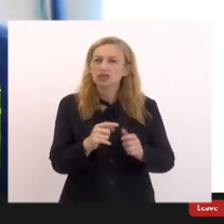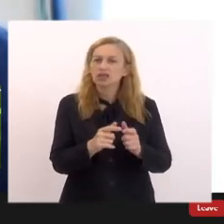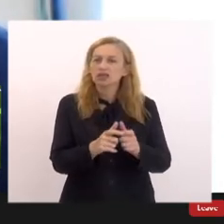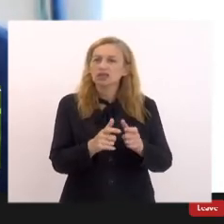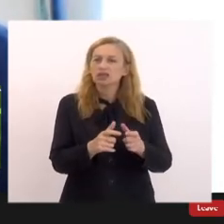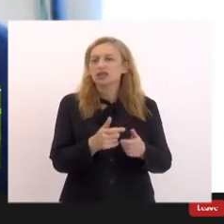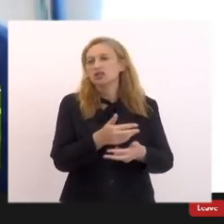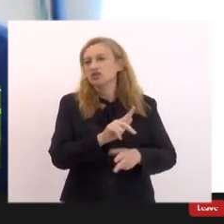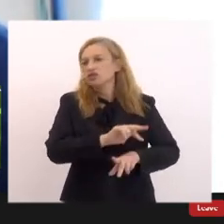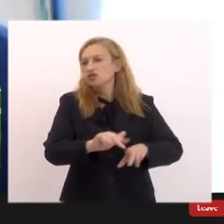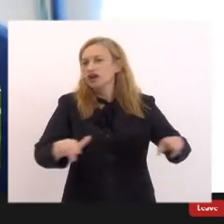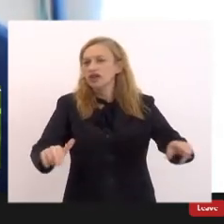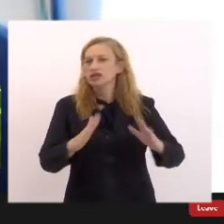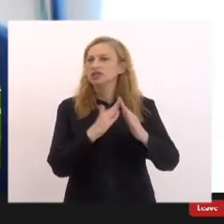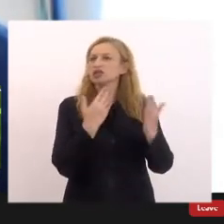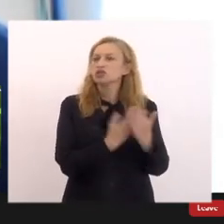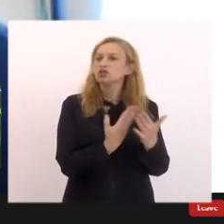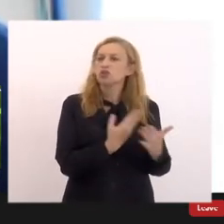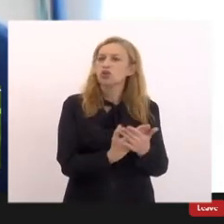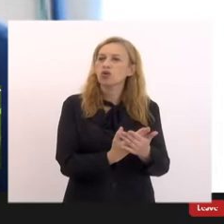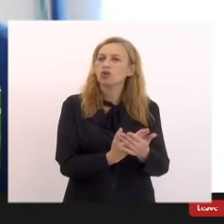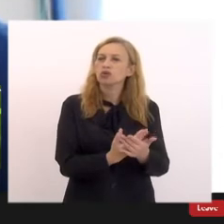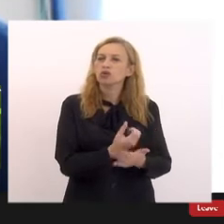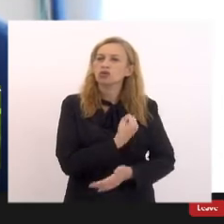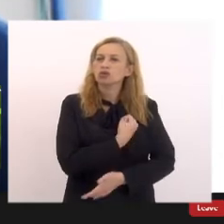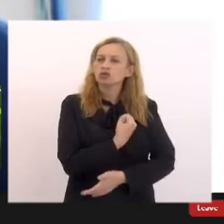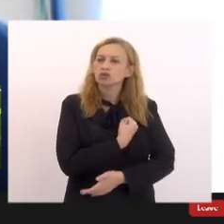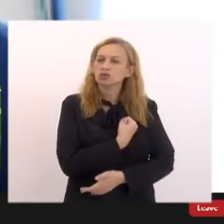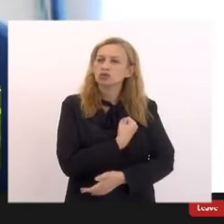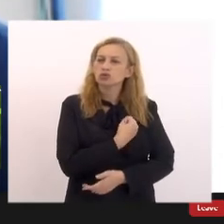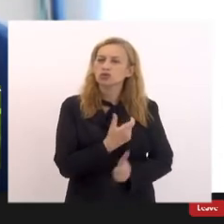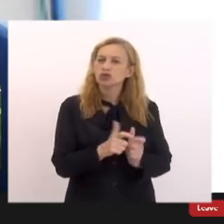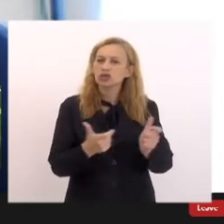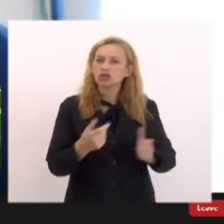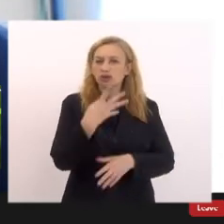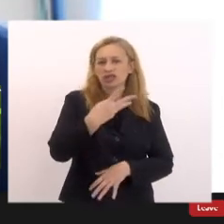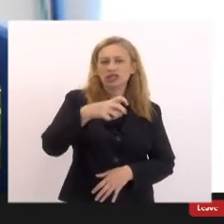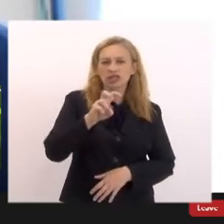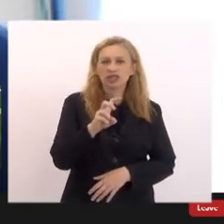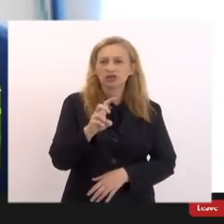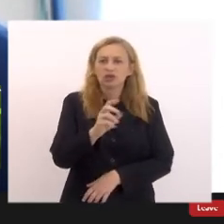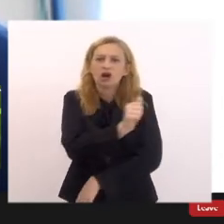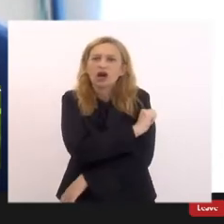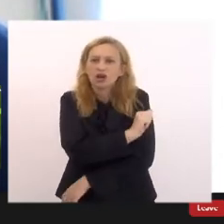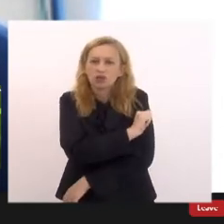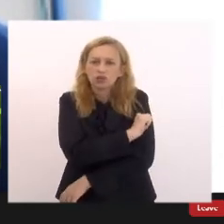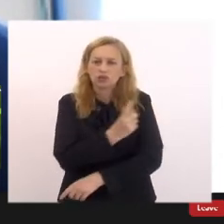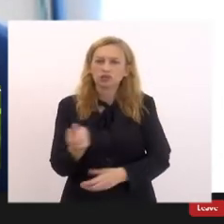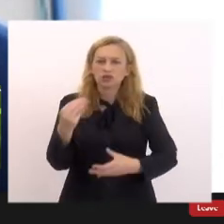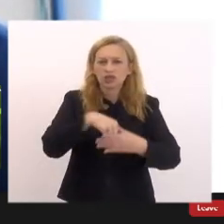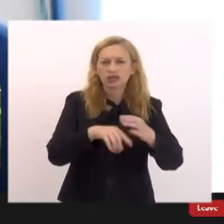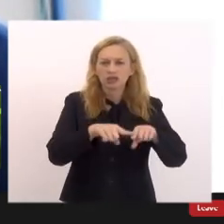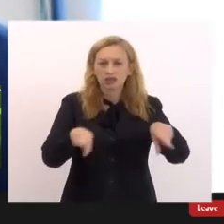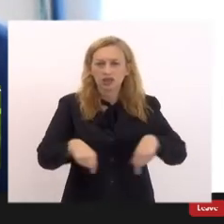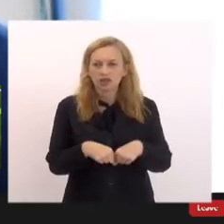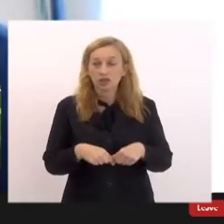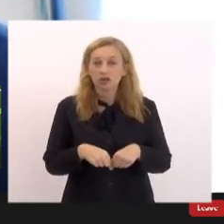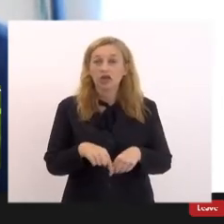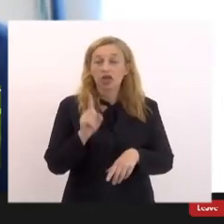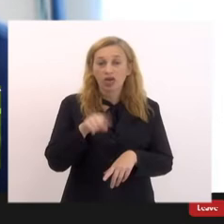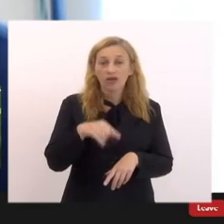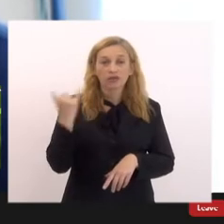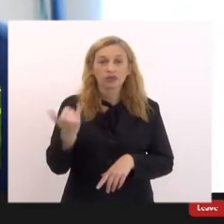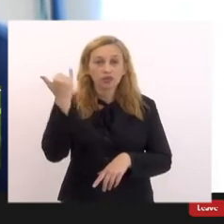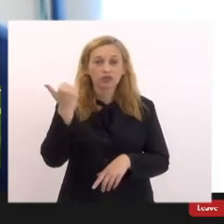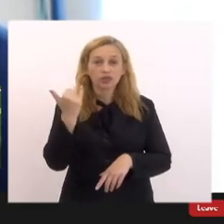escolas, o que tem levado a uma modulação muito alta de até 45 alunos, então esse é um aspecto importante, tanto sanitário